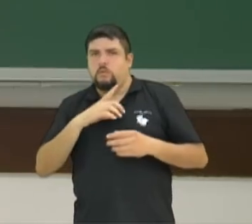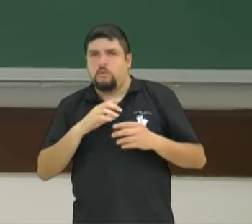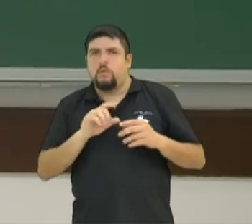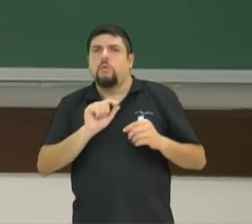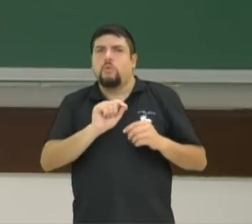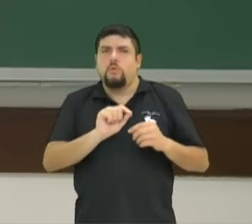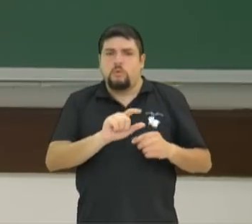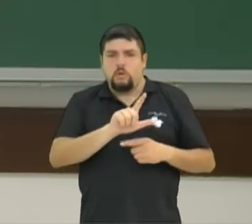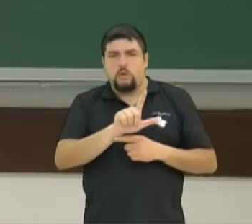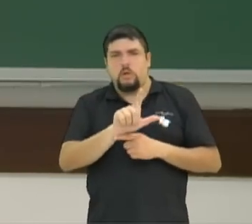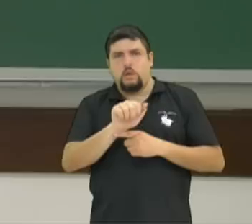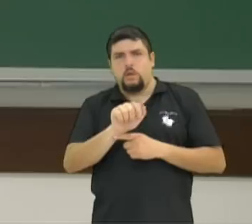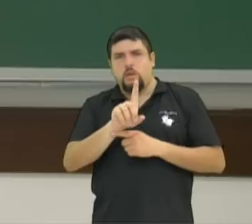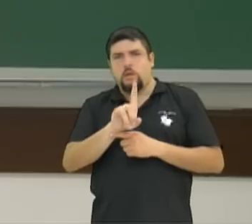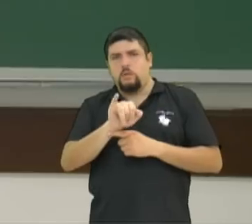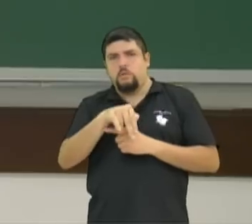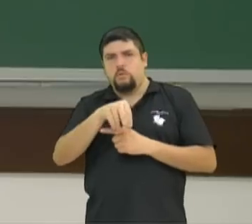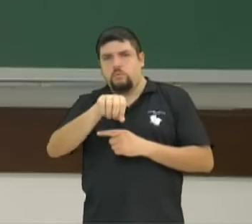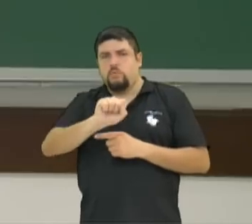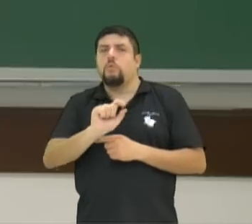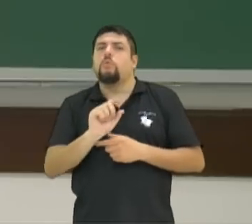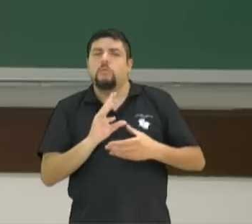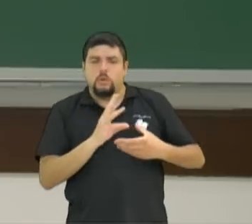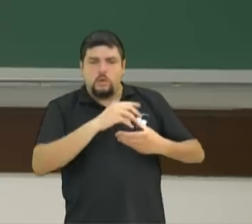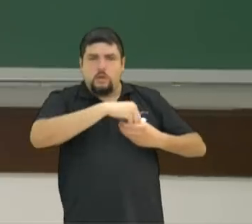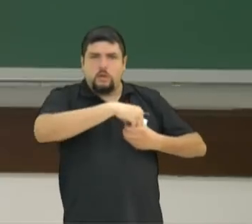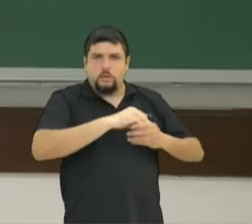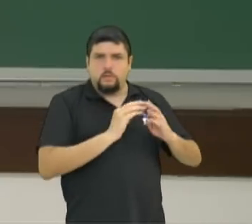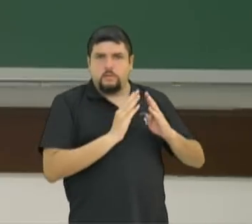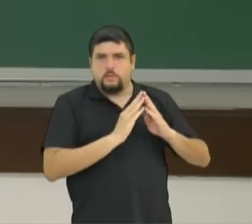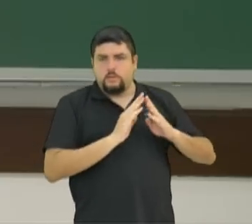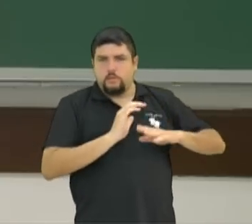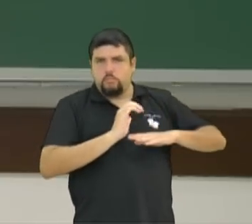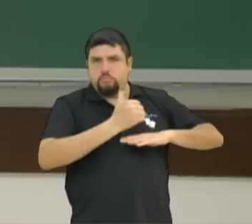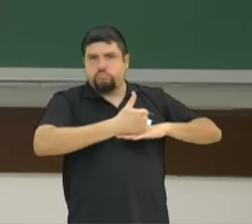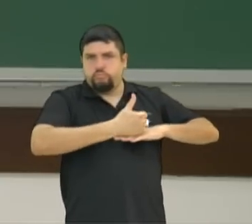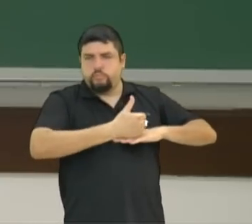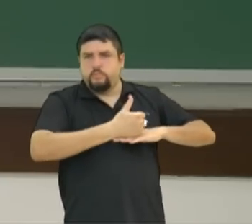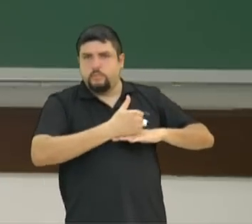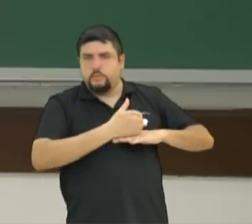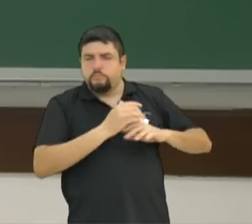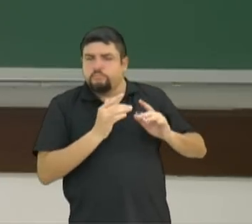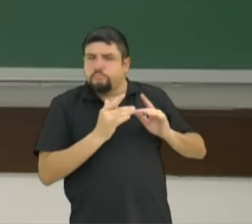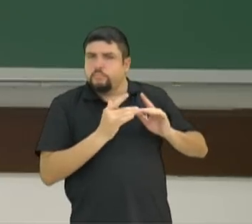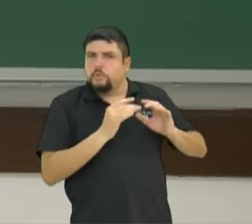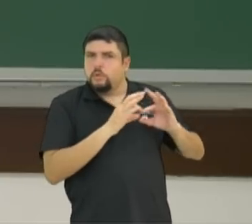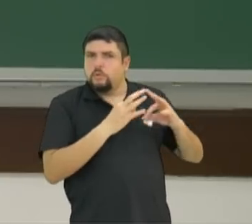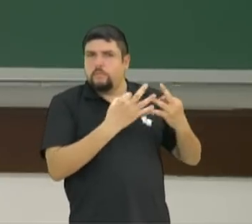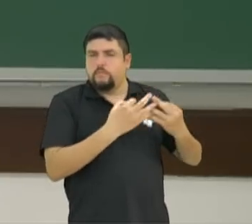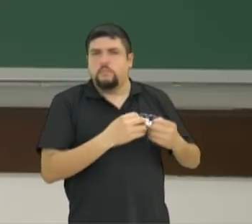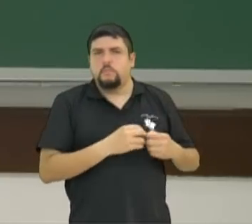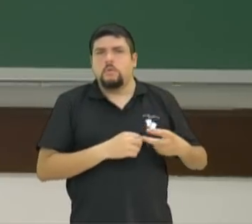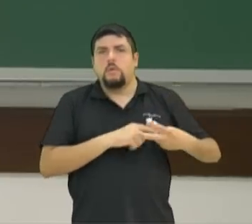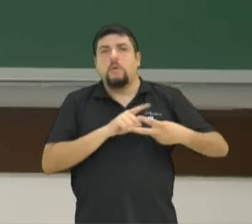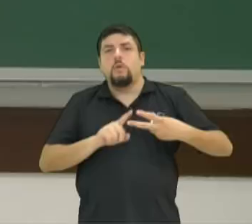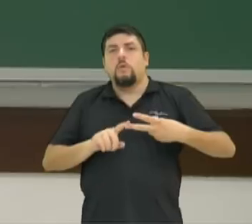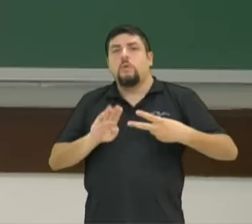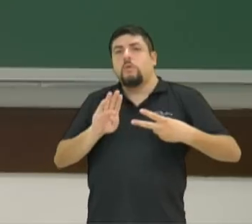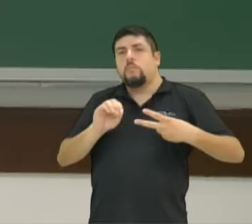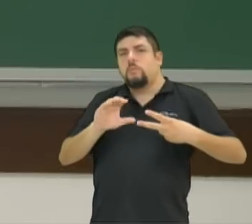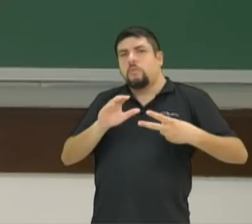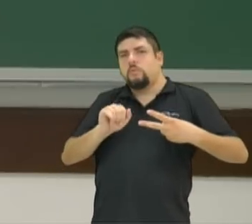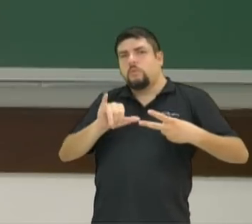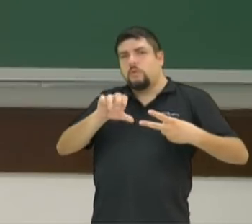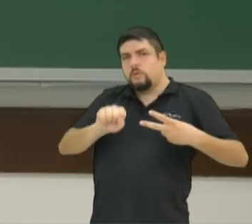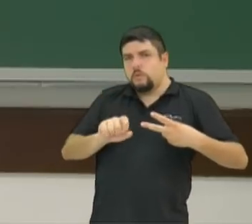os ladinos, né, os escravos que estavam mais próximos da família do senhor de engenho, os boçais, aqueles que eram destinados